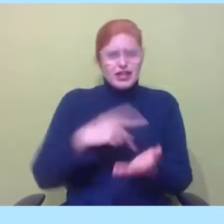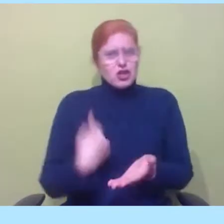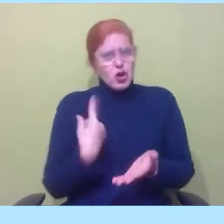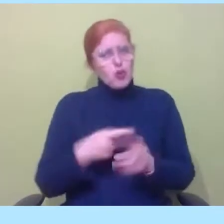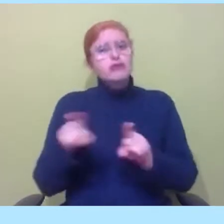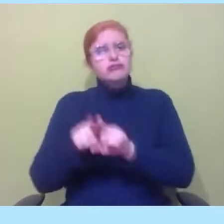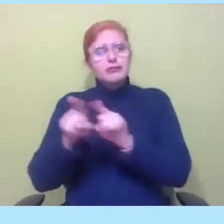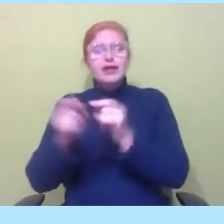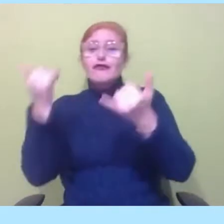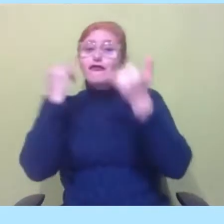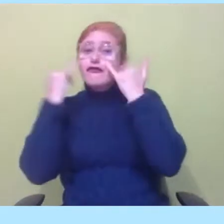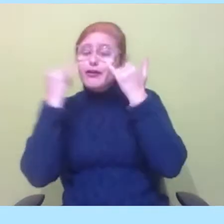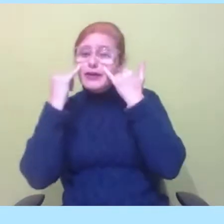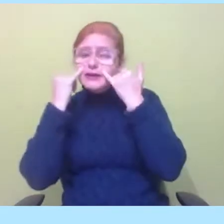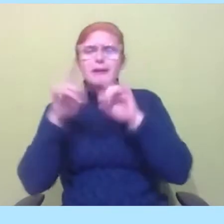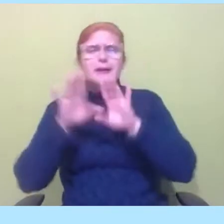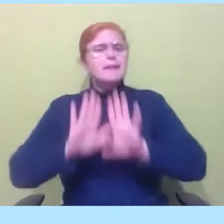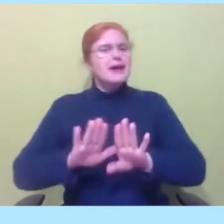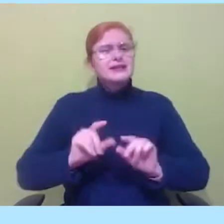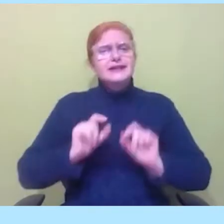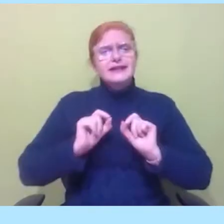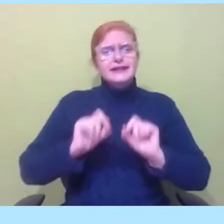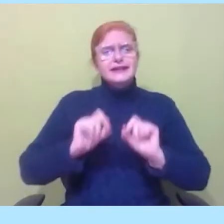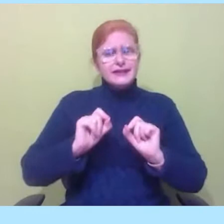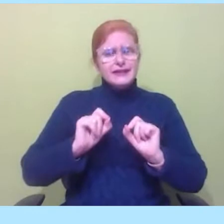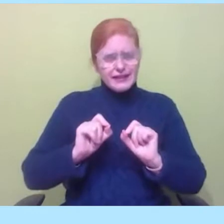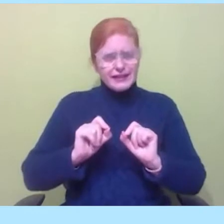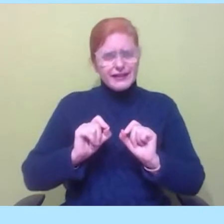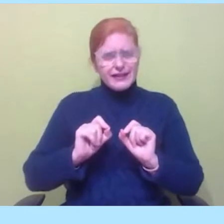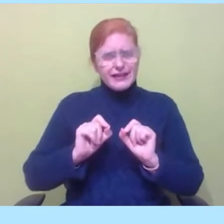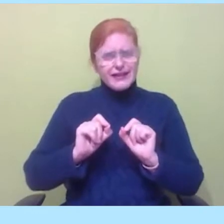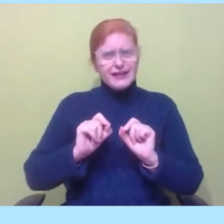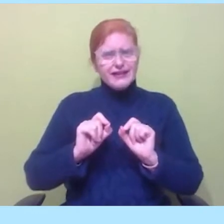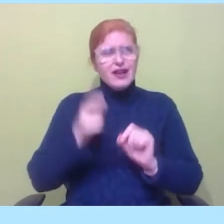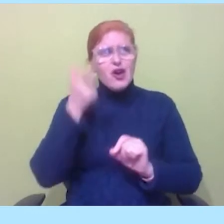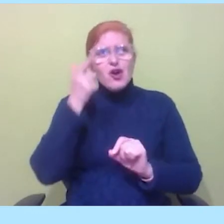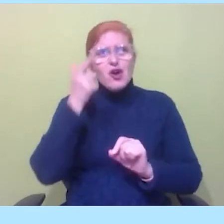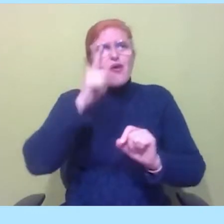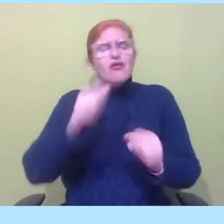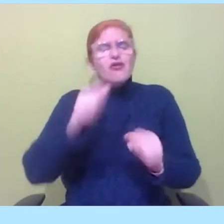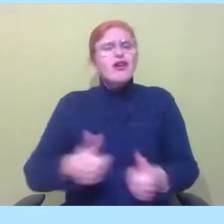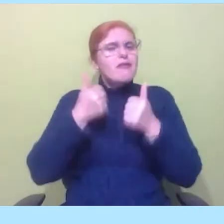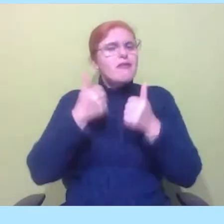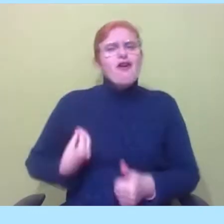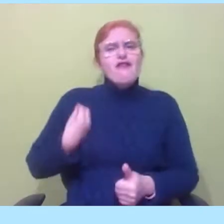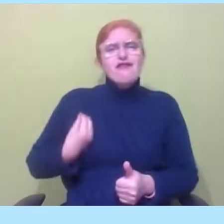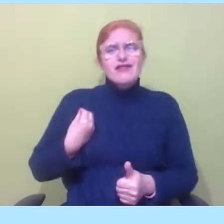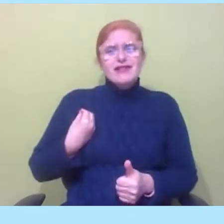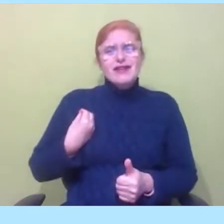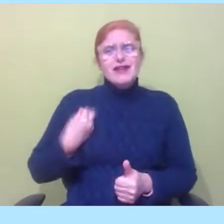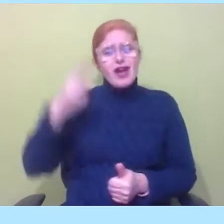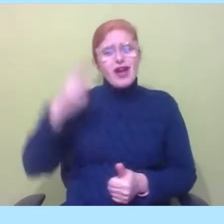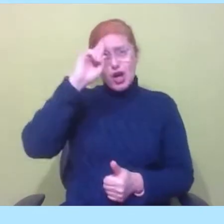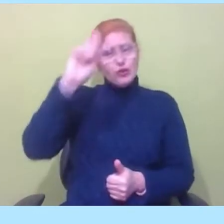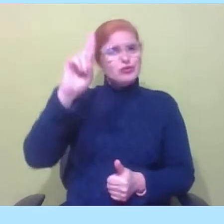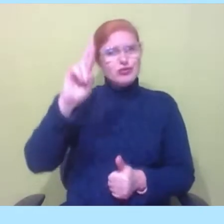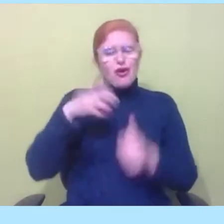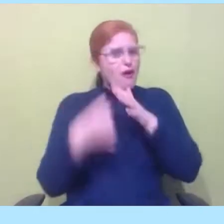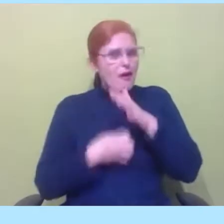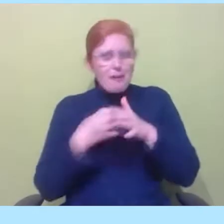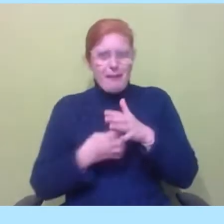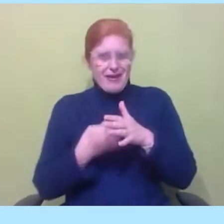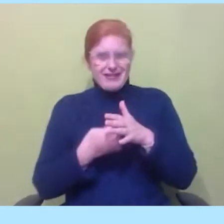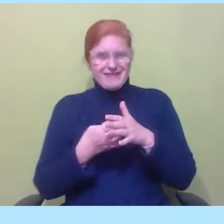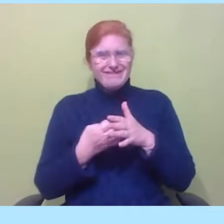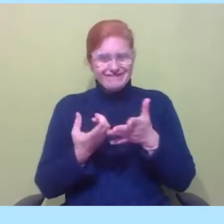são os proprietários, né? Então, se a gente não conhece, se a gente não sabe, se a gente não conhece, se a gente